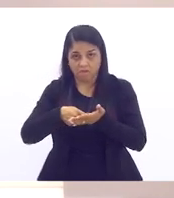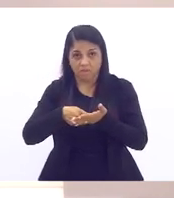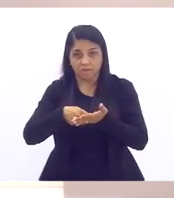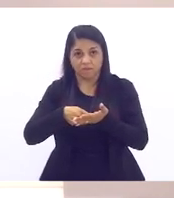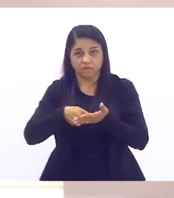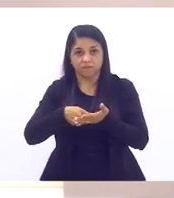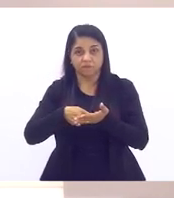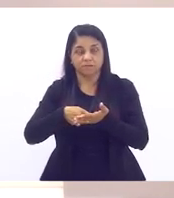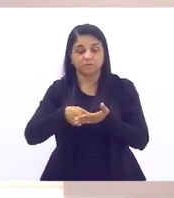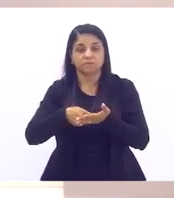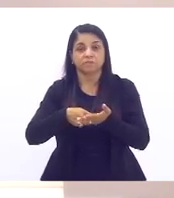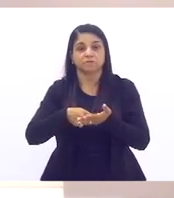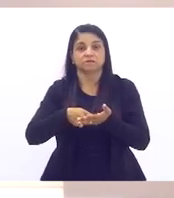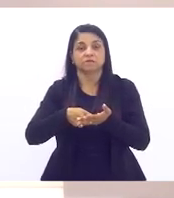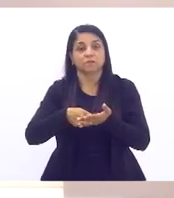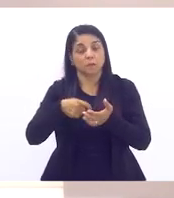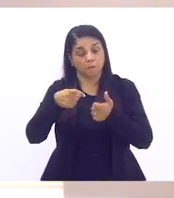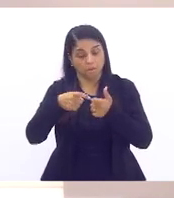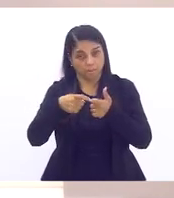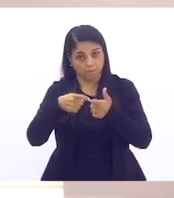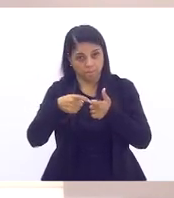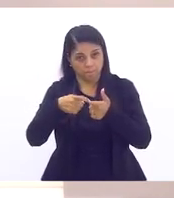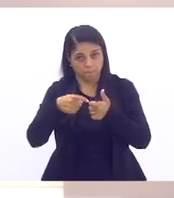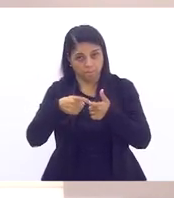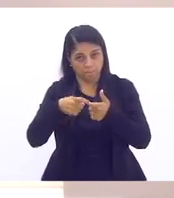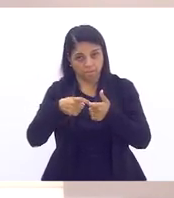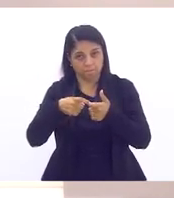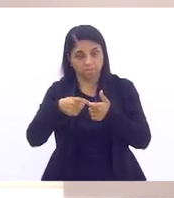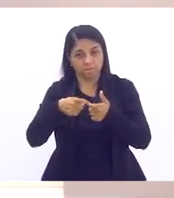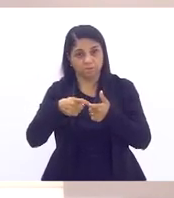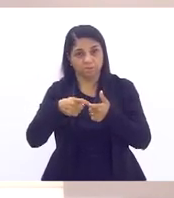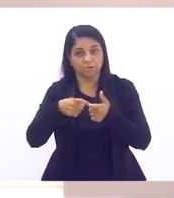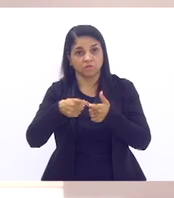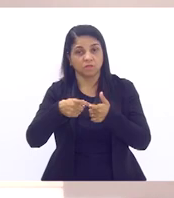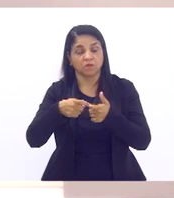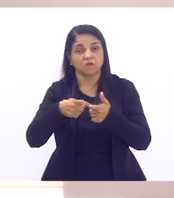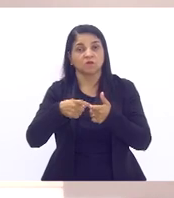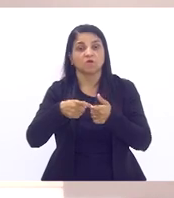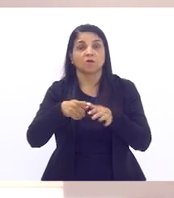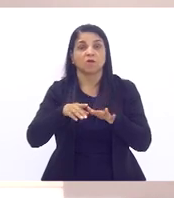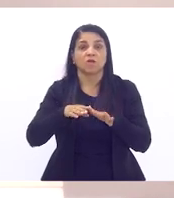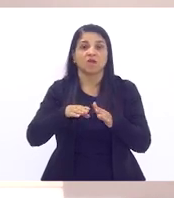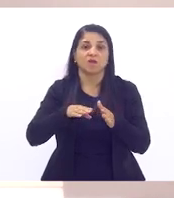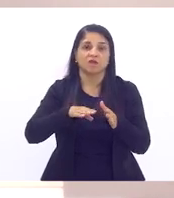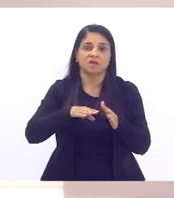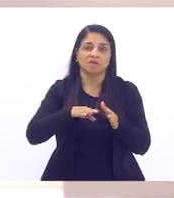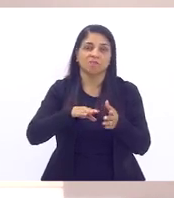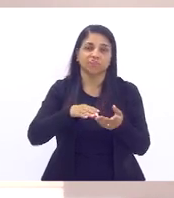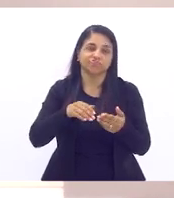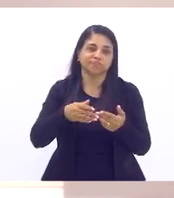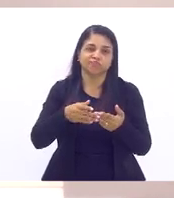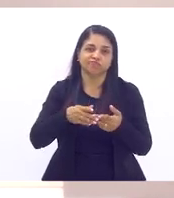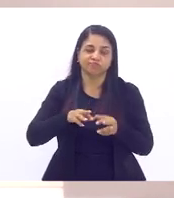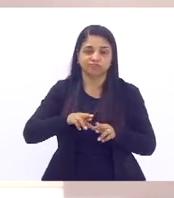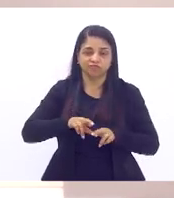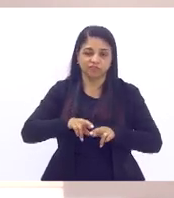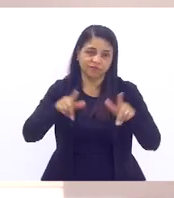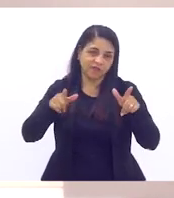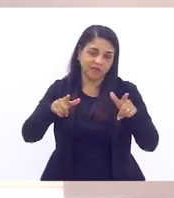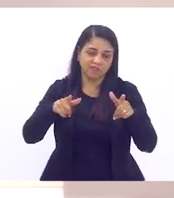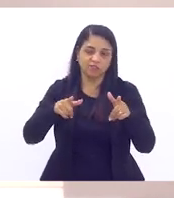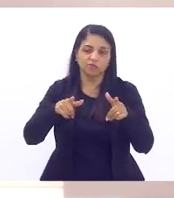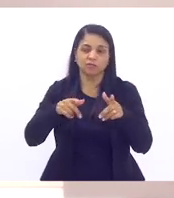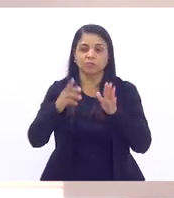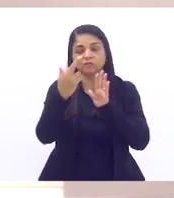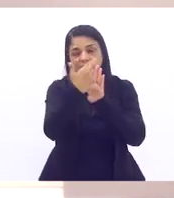prescrições médicas estiverem fora do rol exemplificativo da Agência Nacional de saúde suplementar então pode ser